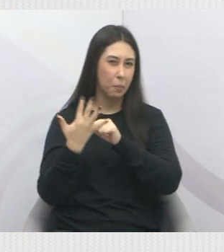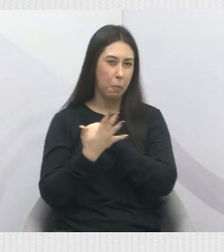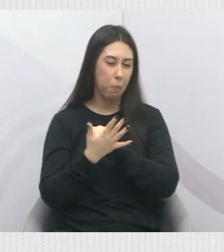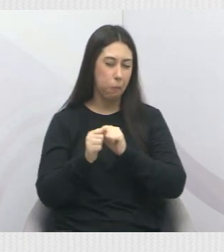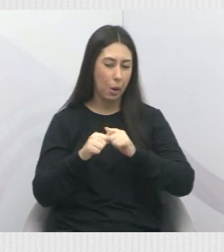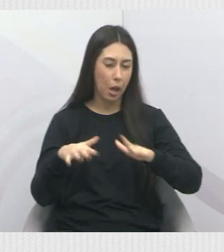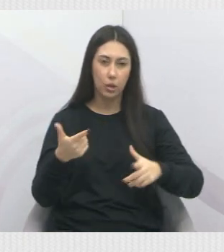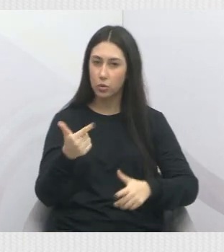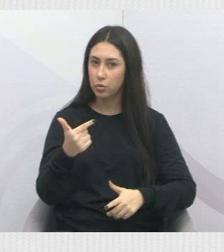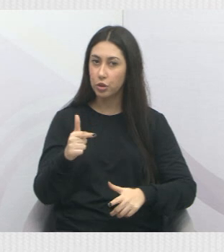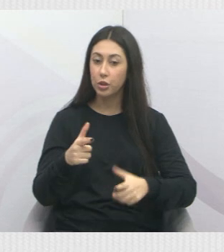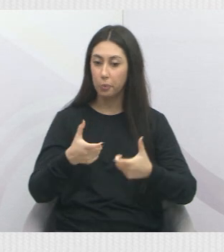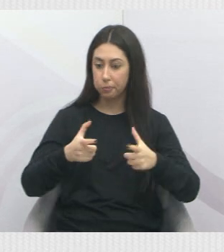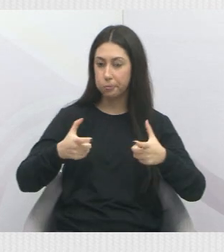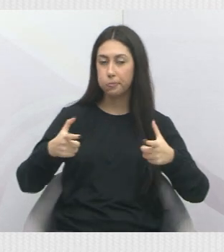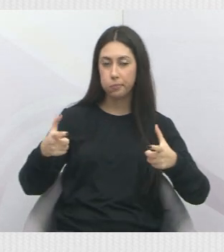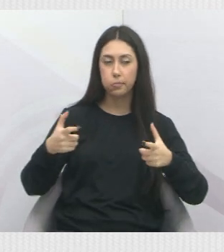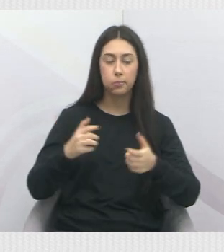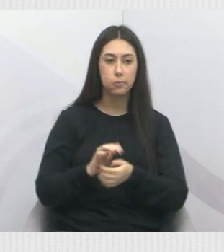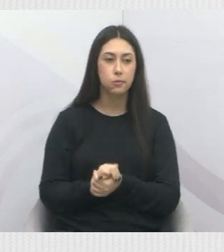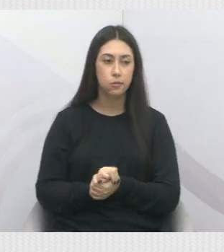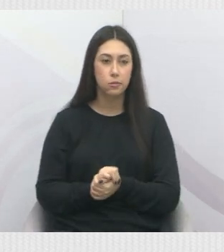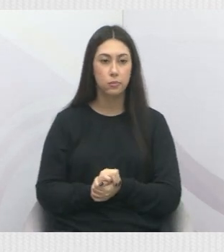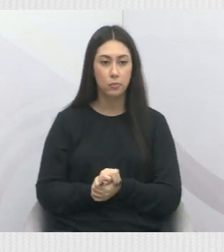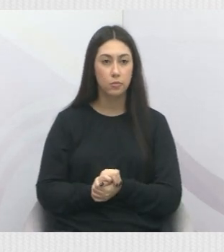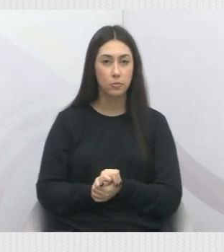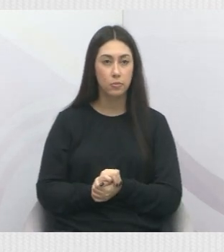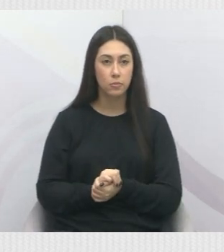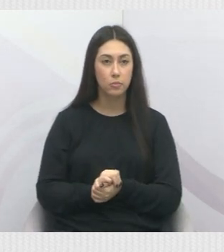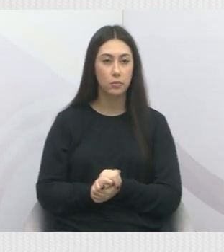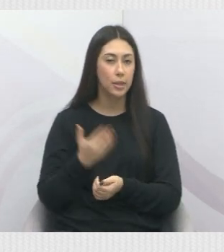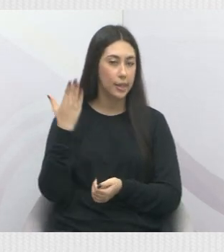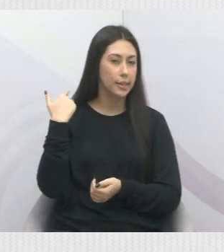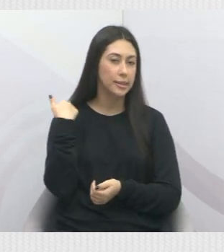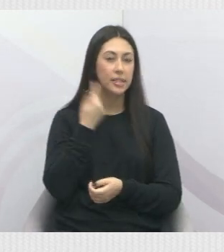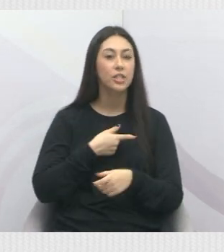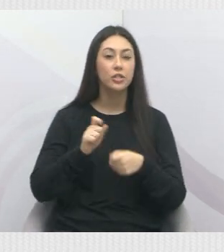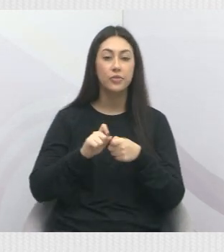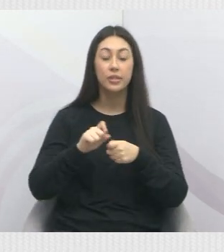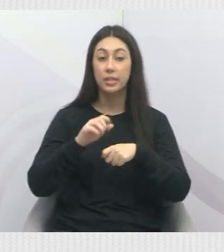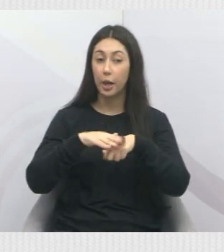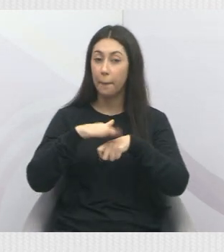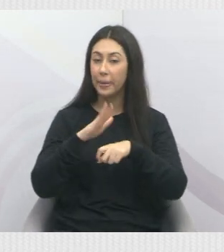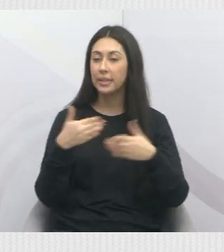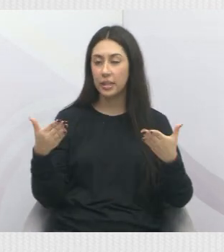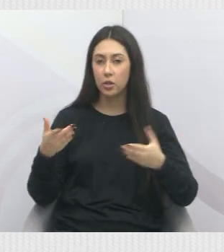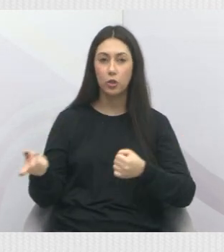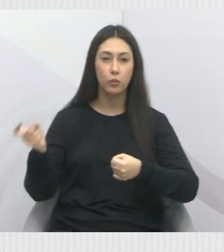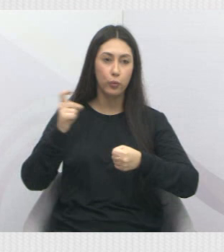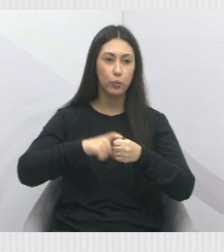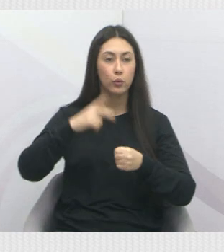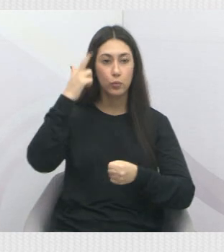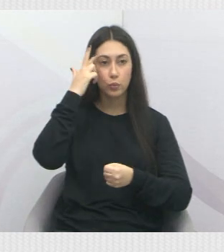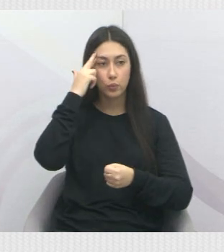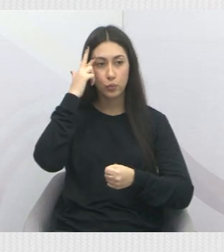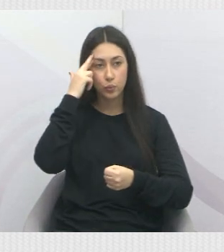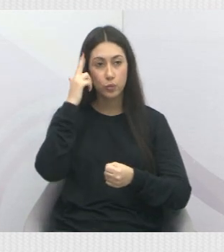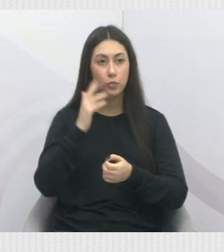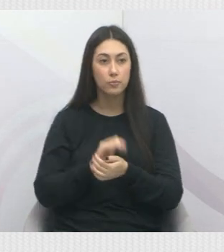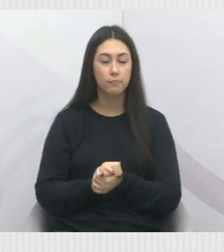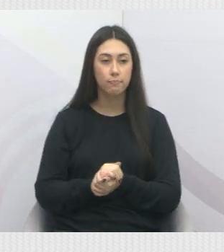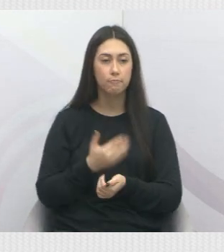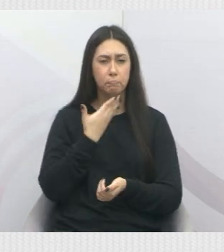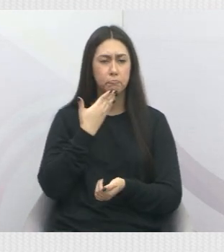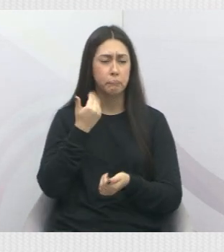número de fisioterapias que a gente realizava antes da pandemia, demonstrando essa retomada. Melhor em